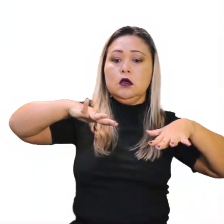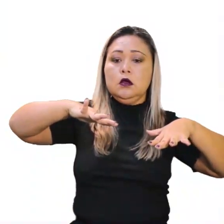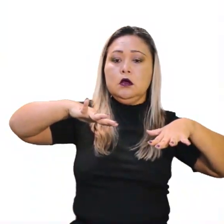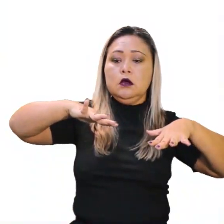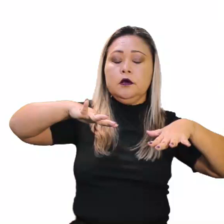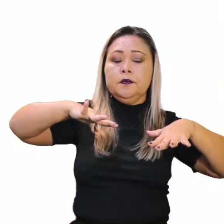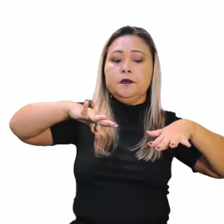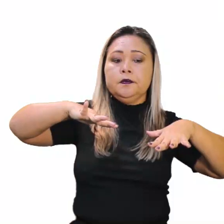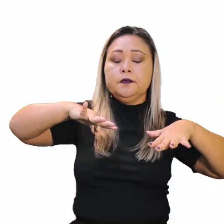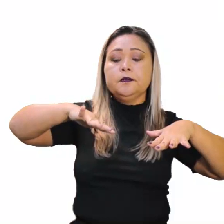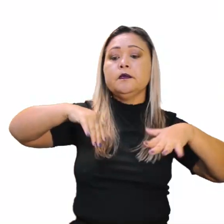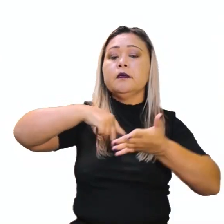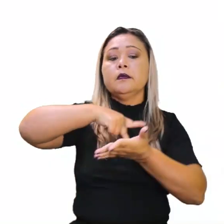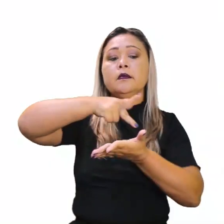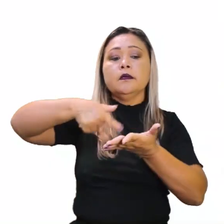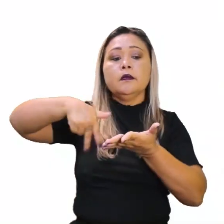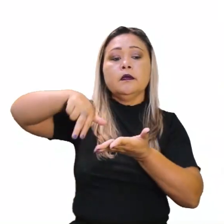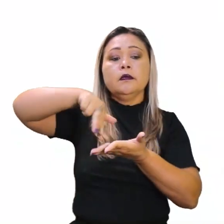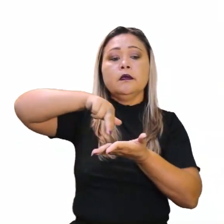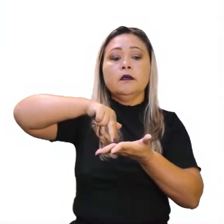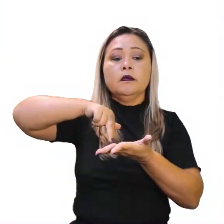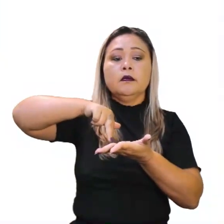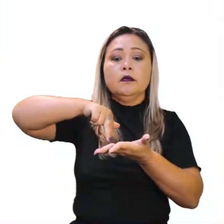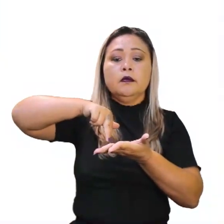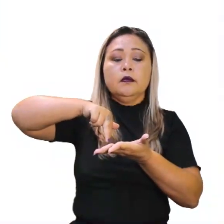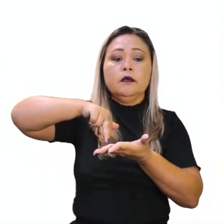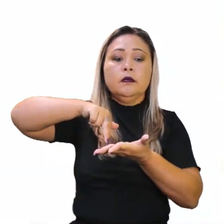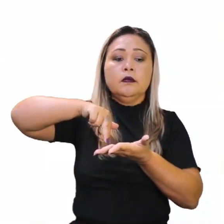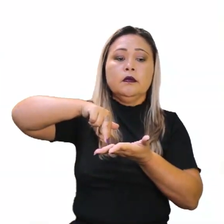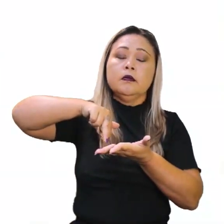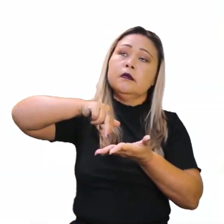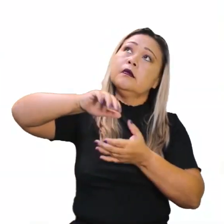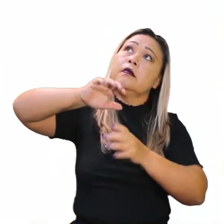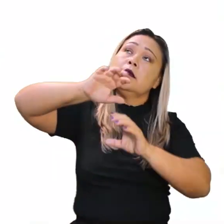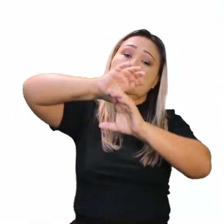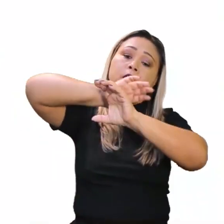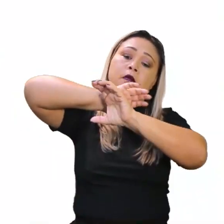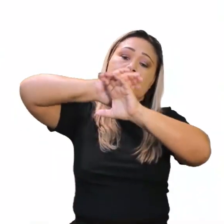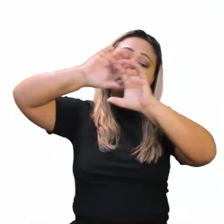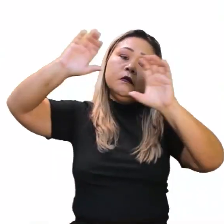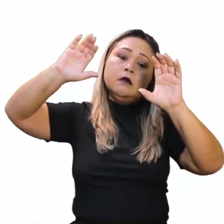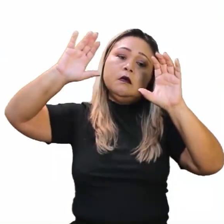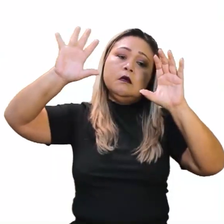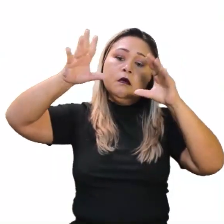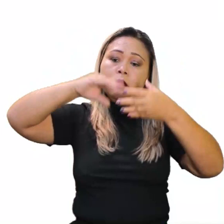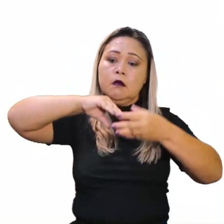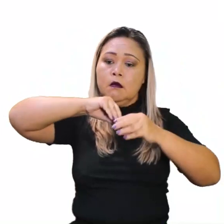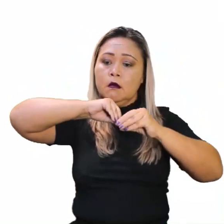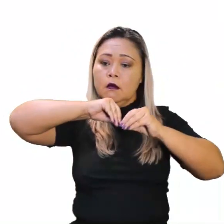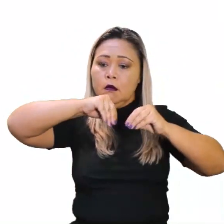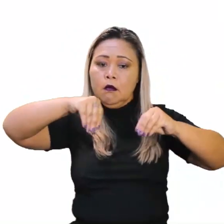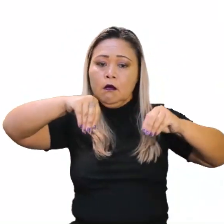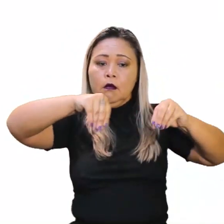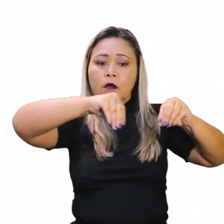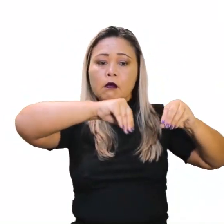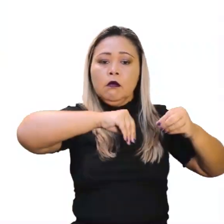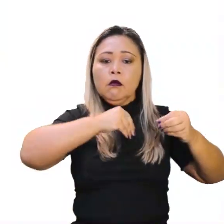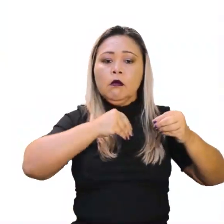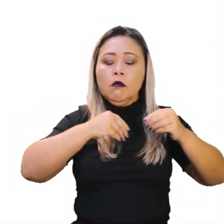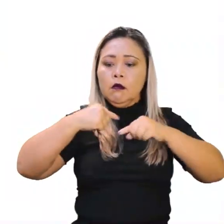naquele quadro lá, né? A dança também, numa posição de dança, né? Entre o céu e a terra sugere